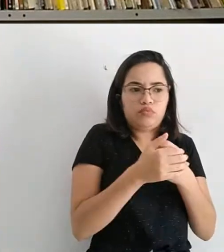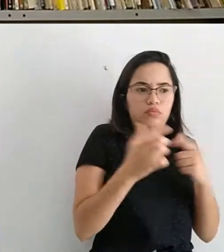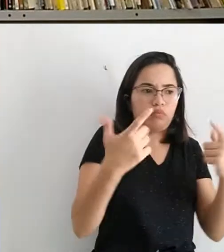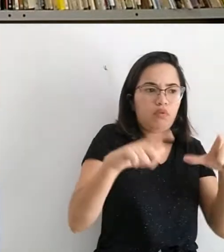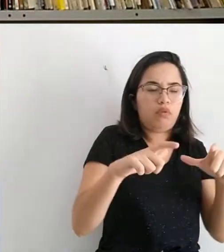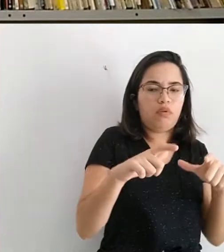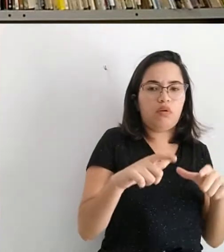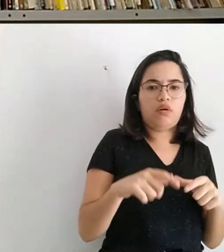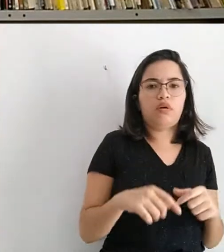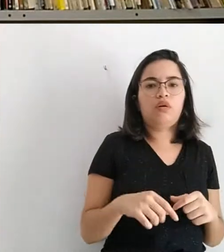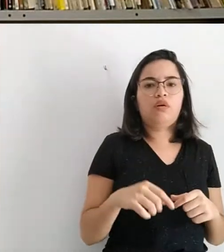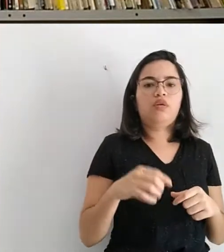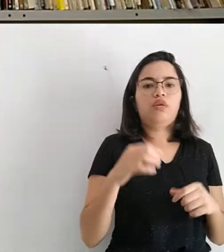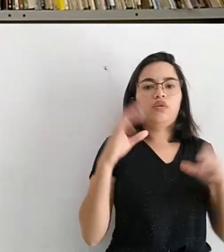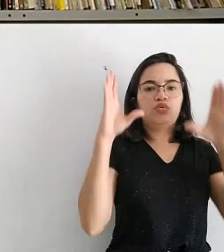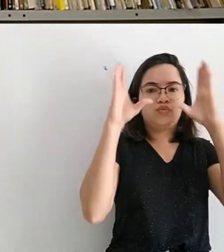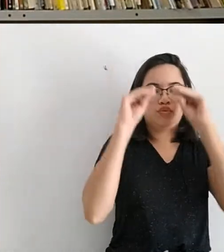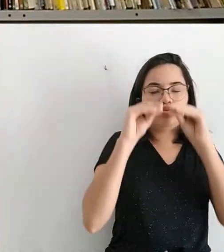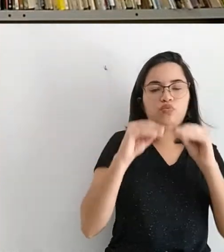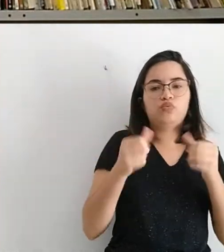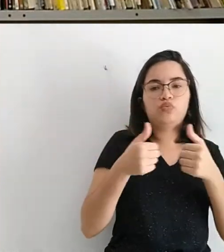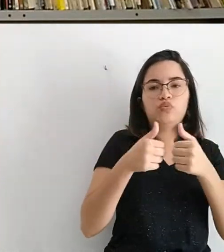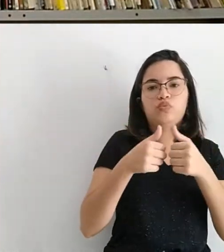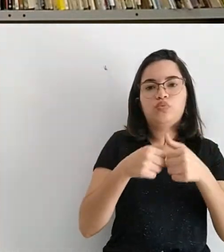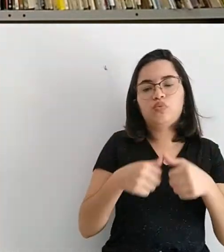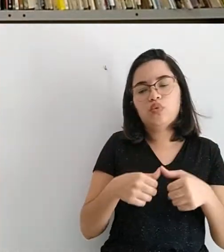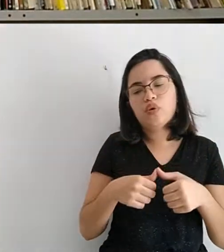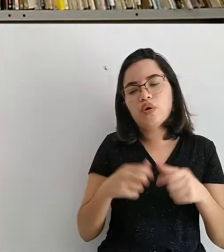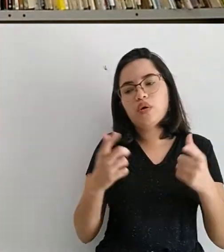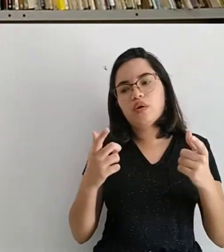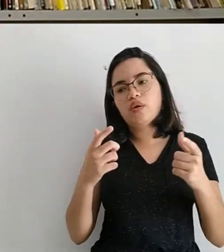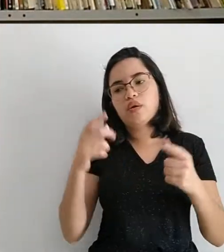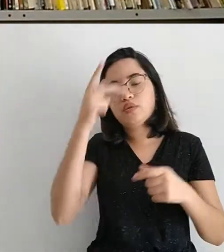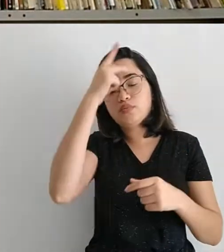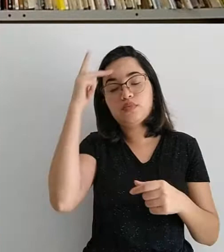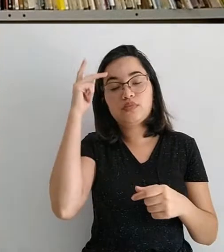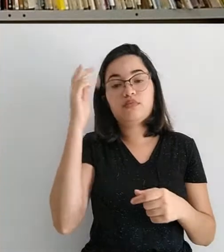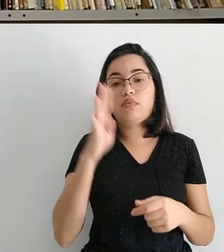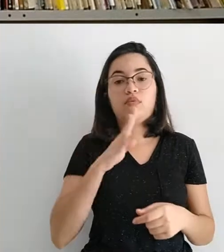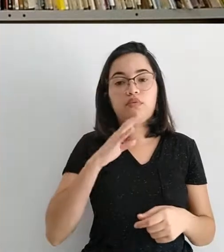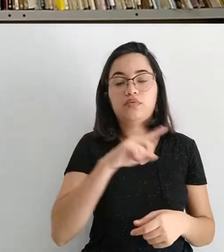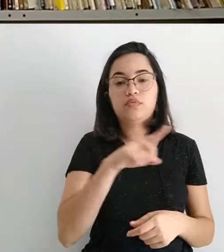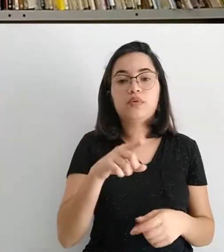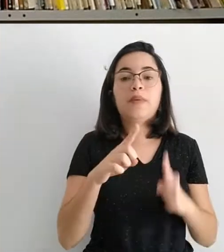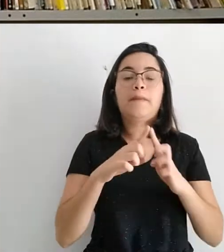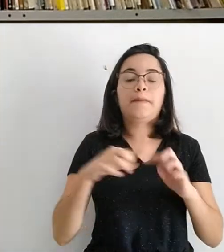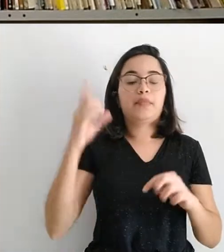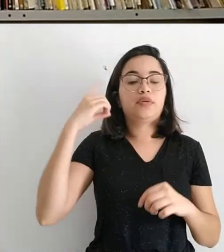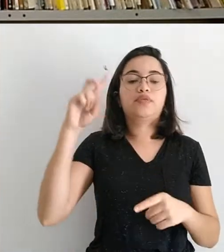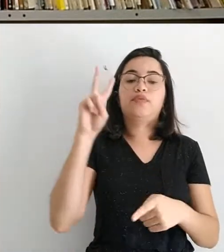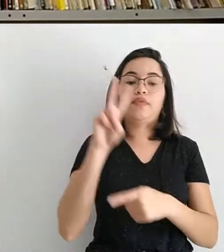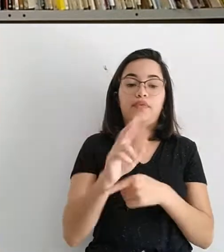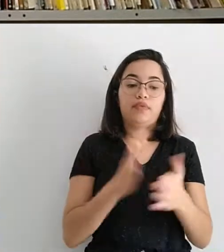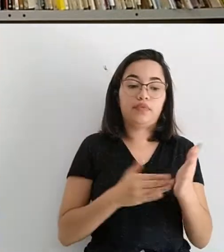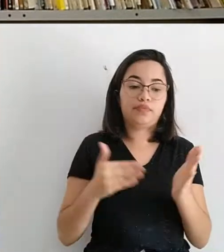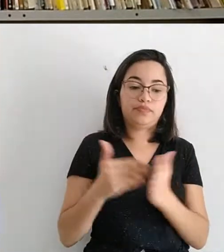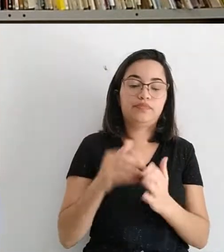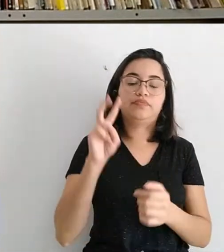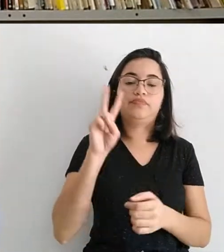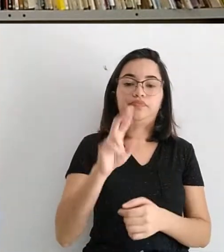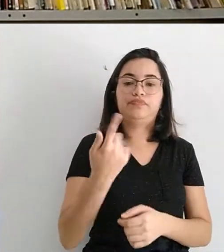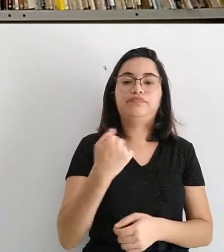escuro, onde as pessoas não lhe conhecem, mas a Bíblia diz que Deus, ele vê tudo, ele vê